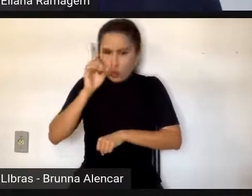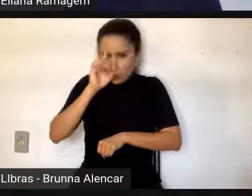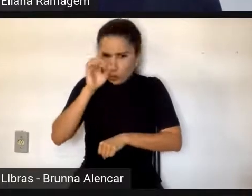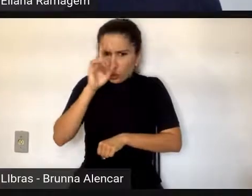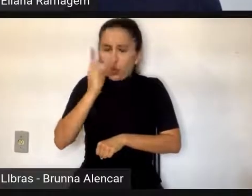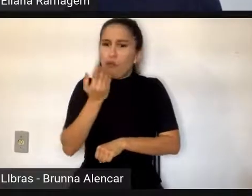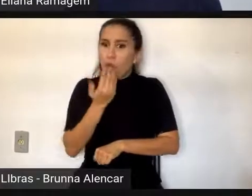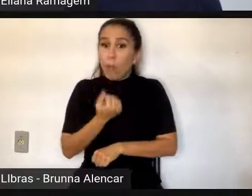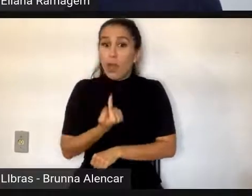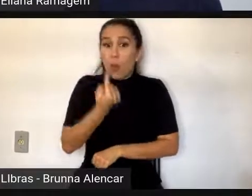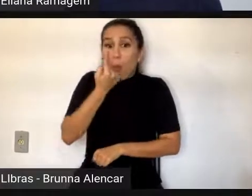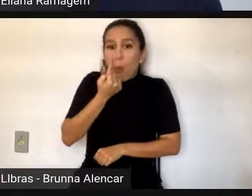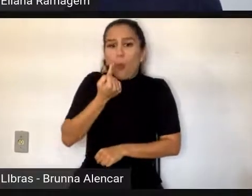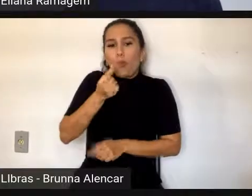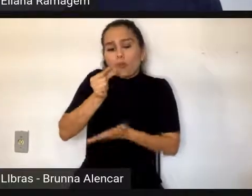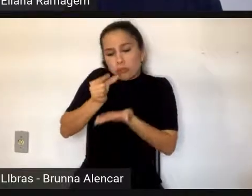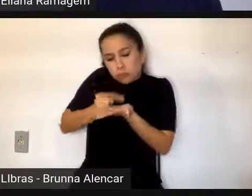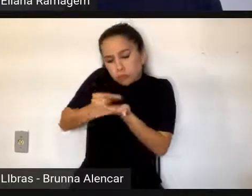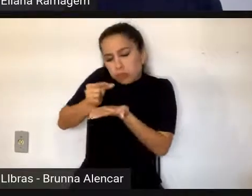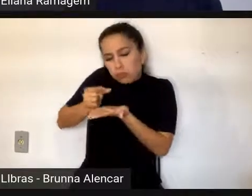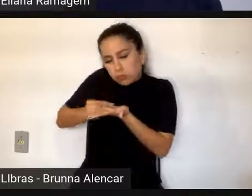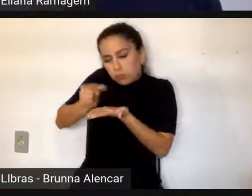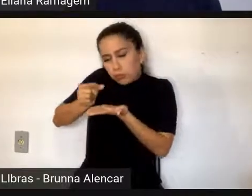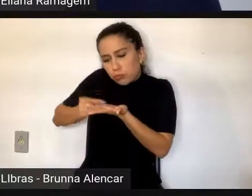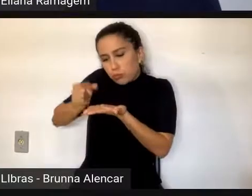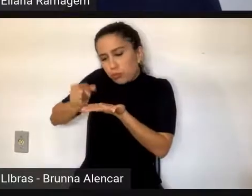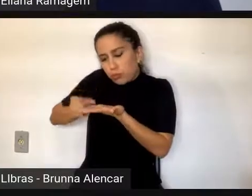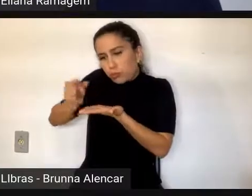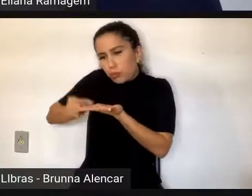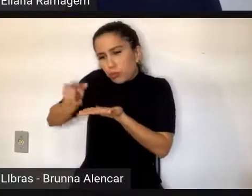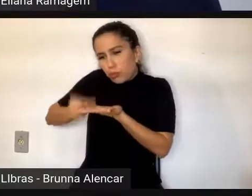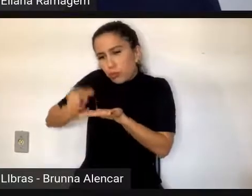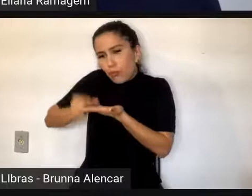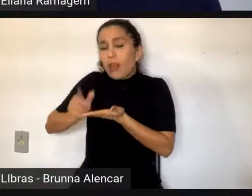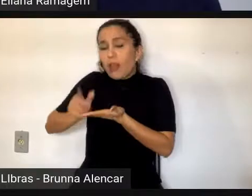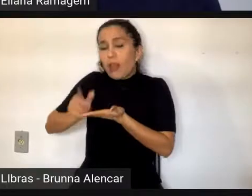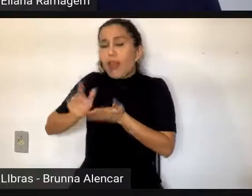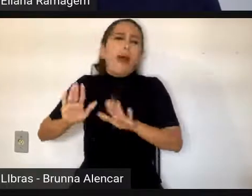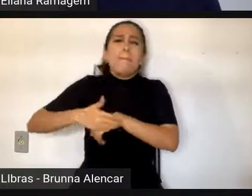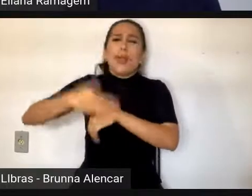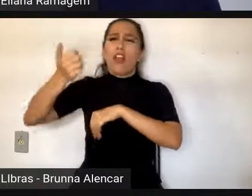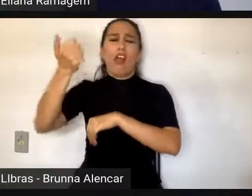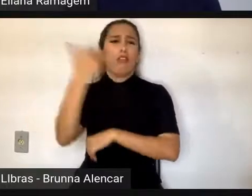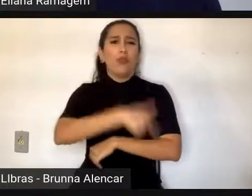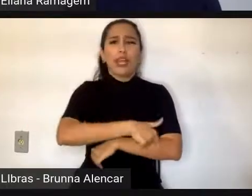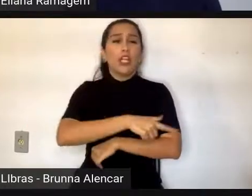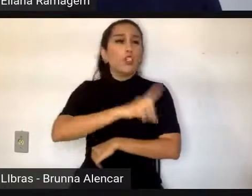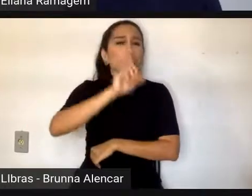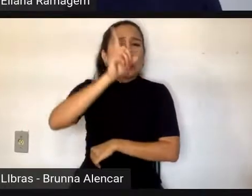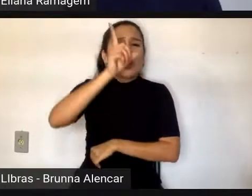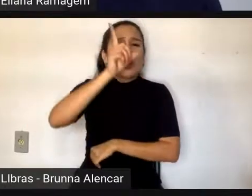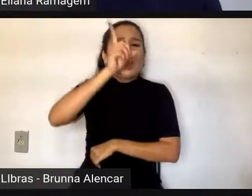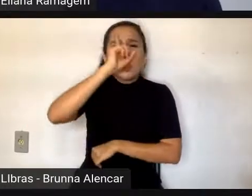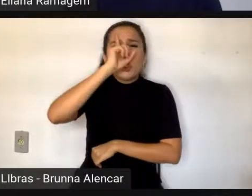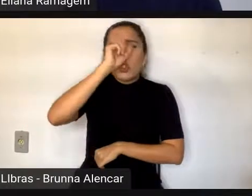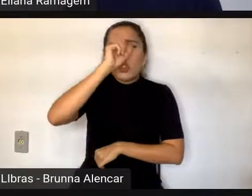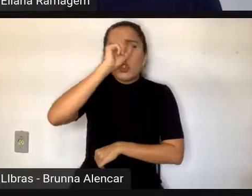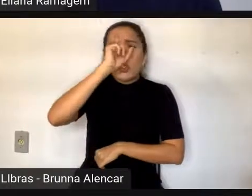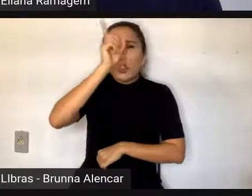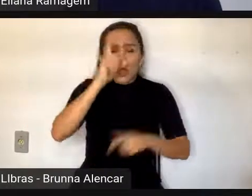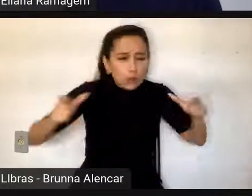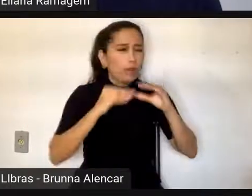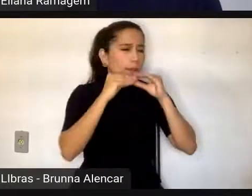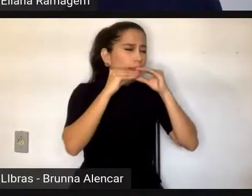É melhor que eu faça isso do que eu abra um dia por semana, eu abro uma barra de chocolate, como ela inteira, e aí eu passo o resto